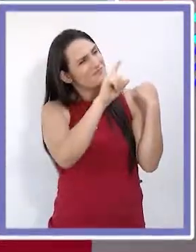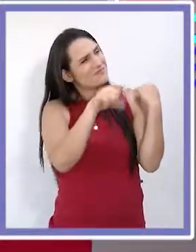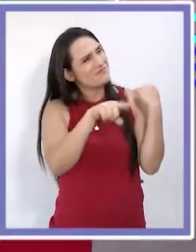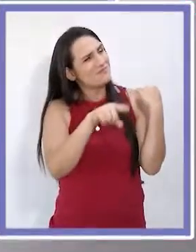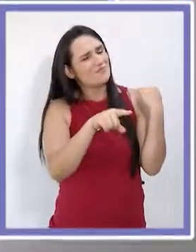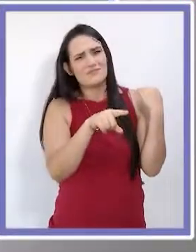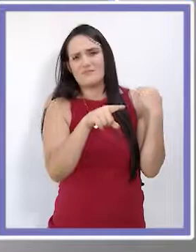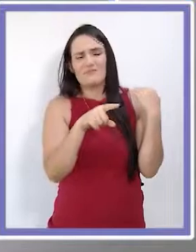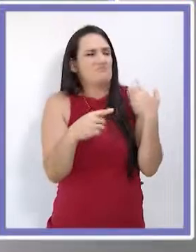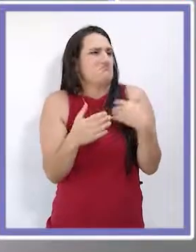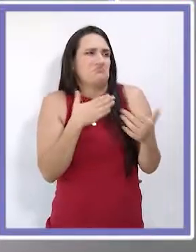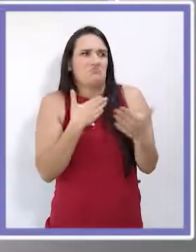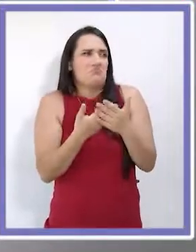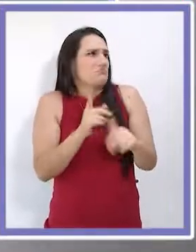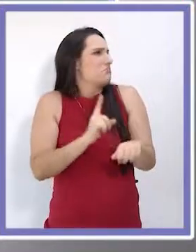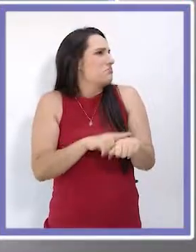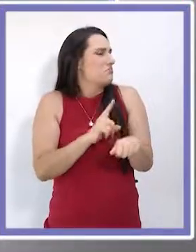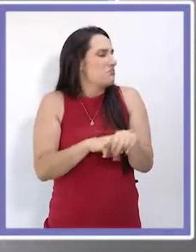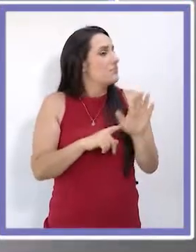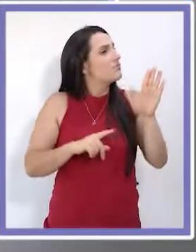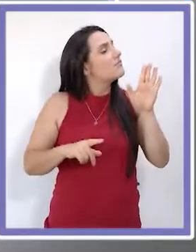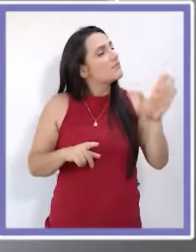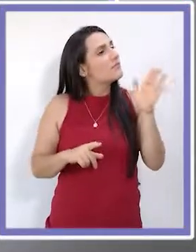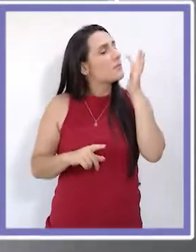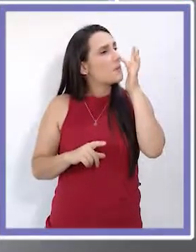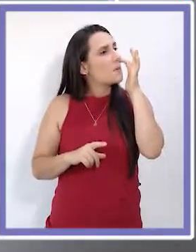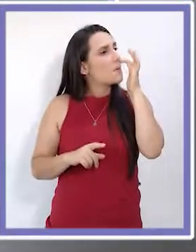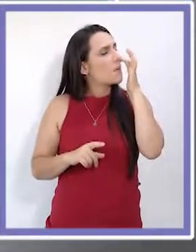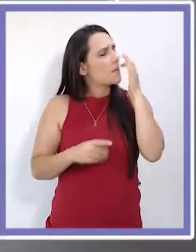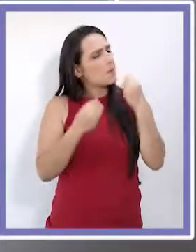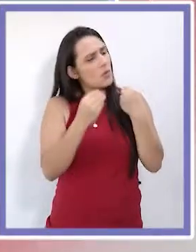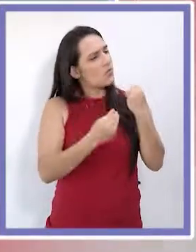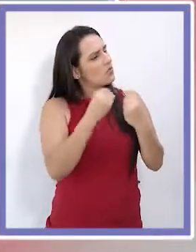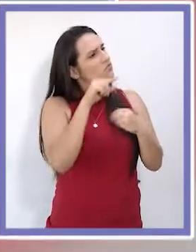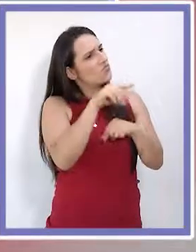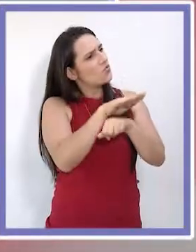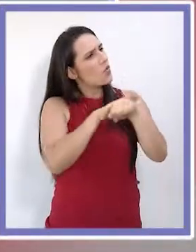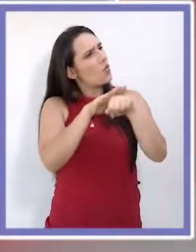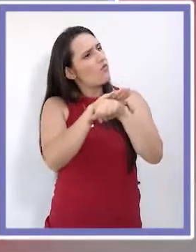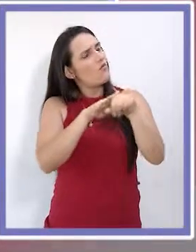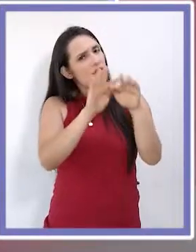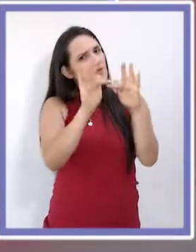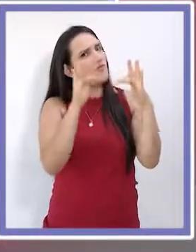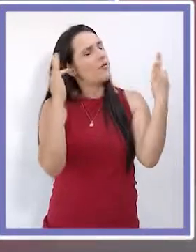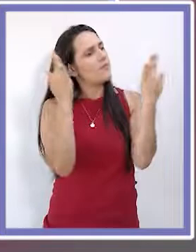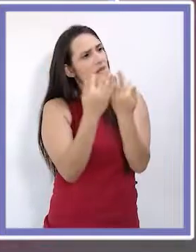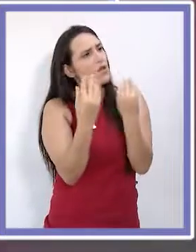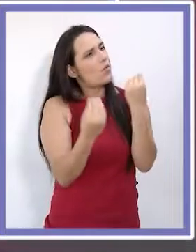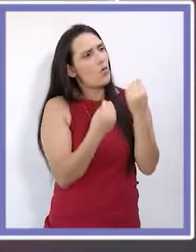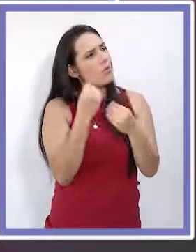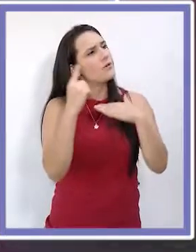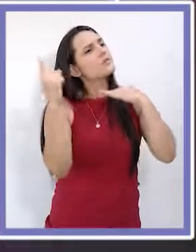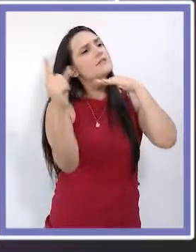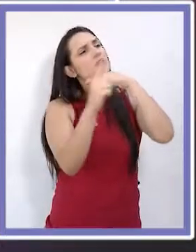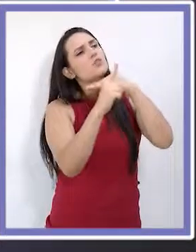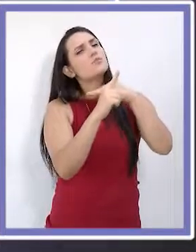momento sensível, em qualquer hipótese. Diante disso, como que ocorre a abordagem com as